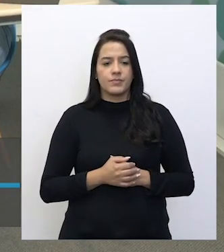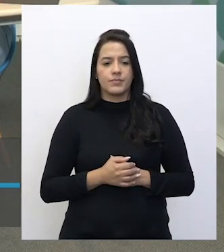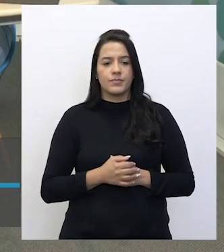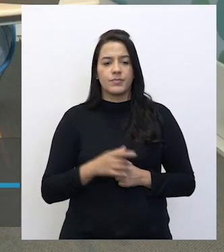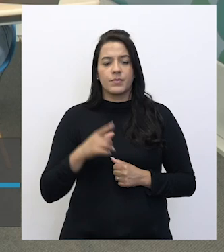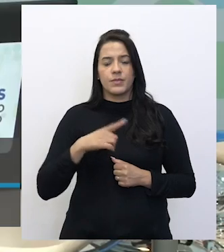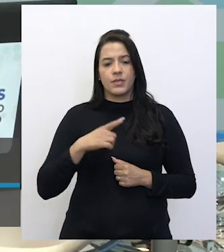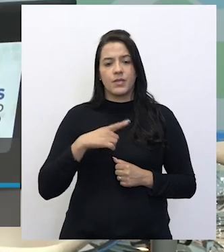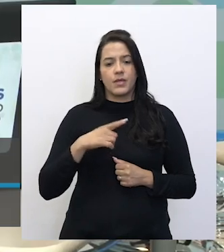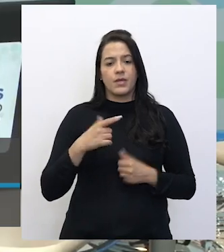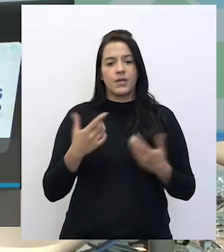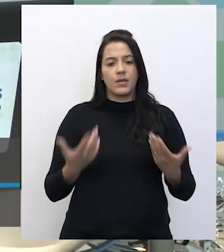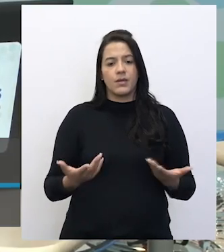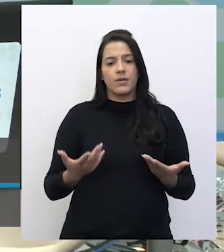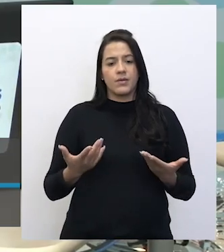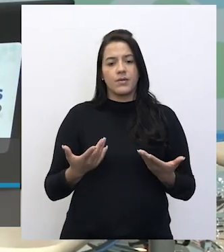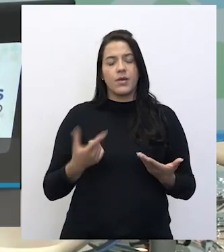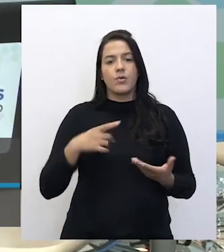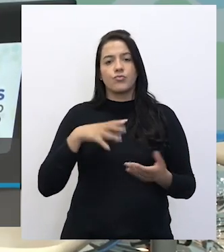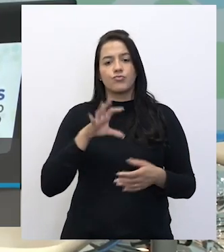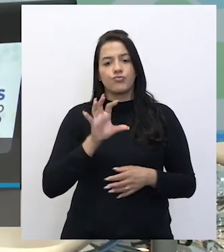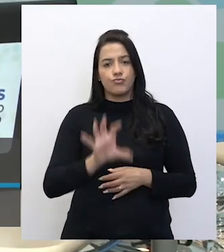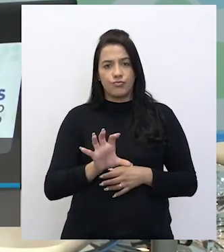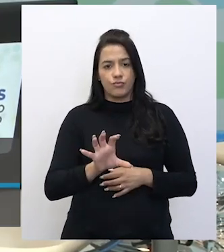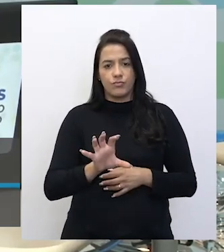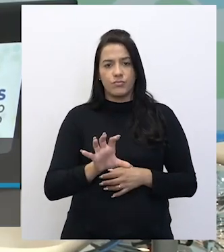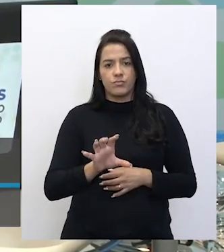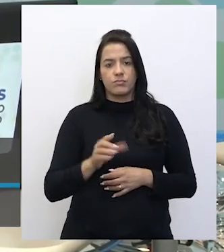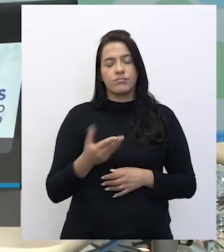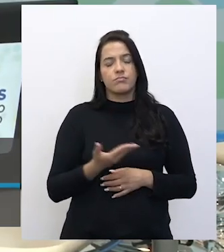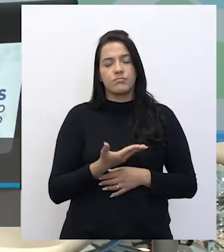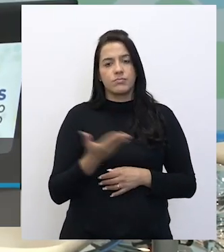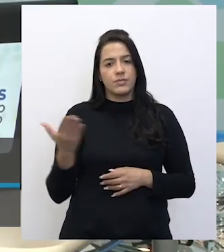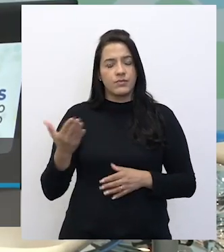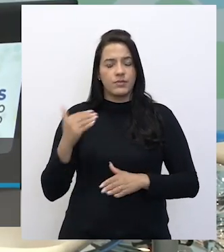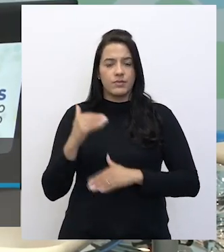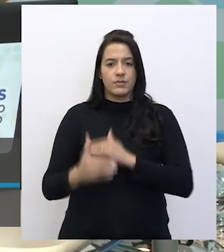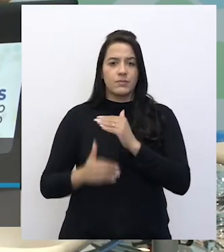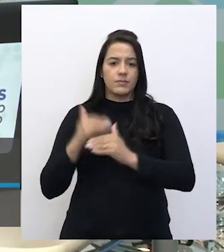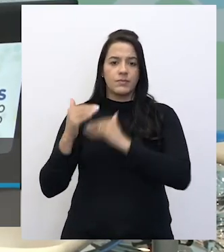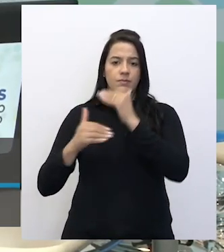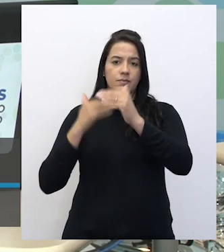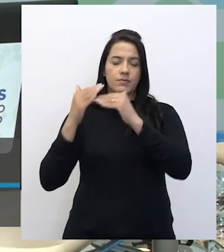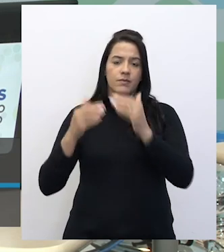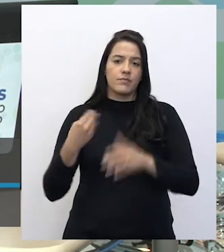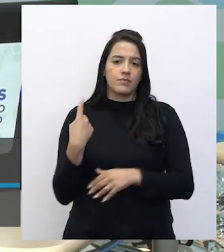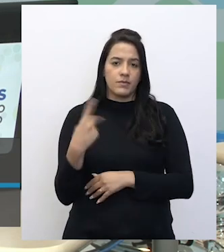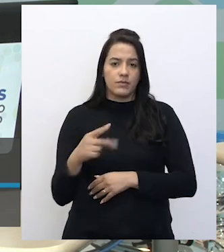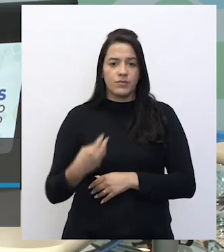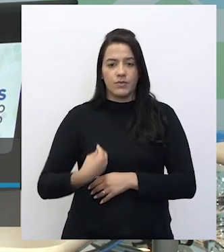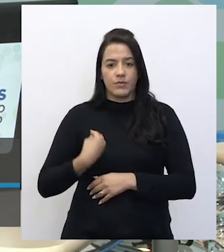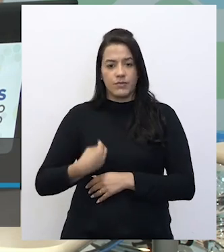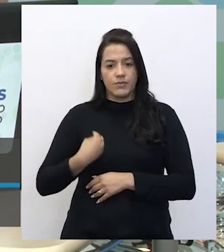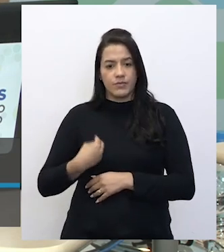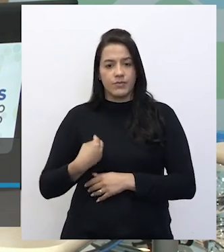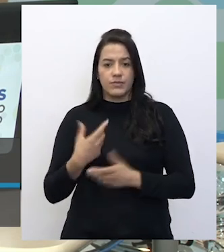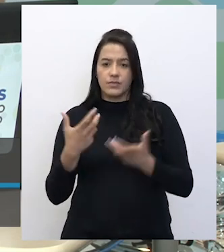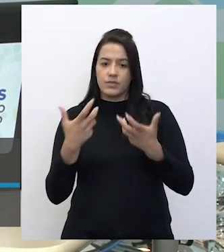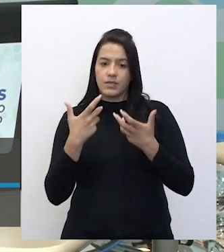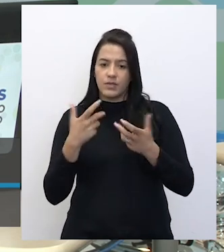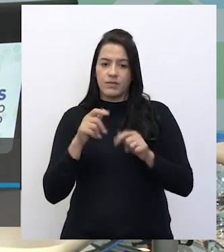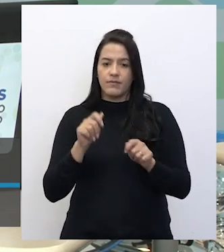metodologia simplesmente é uma forma que você desenvolve no decorrer da sua vida de realizar